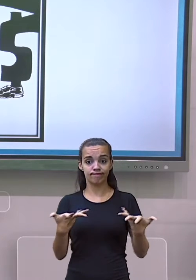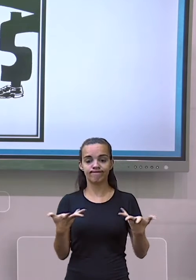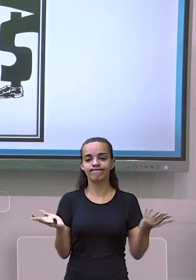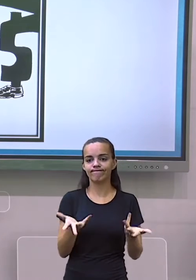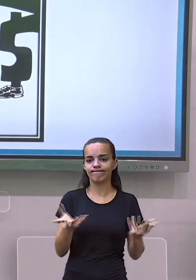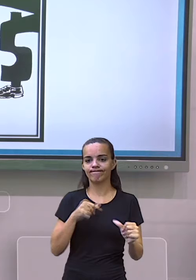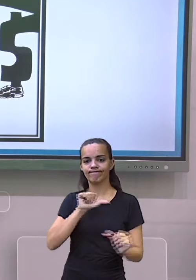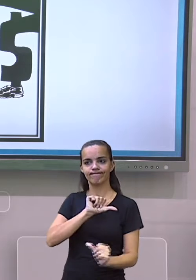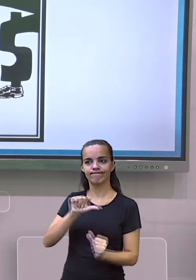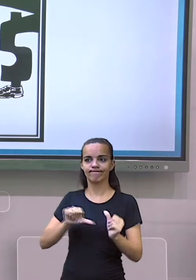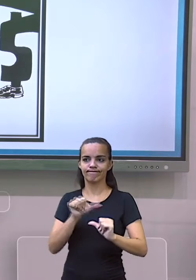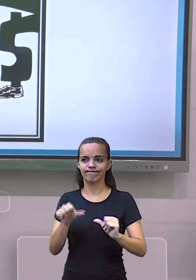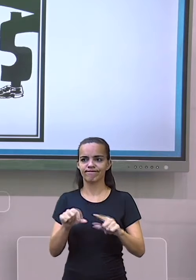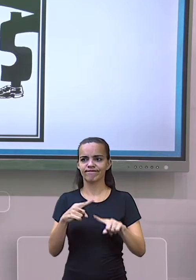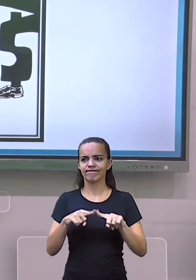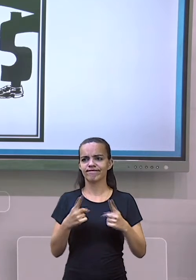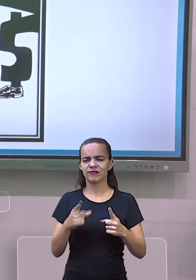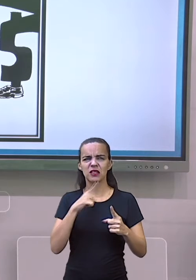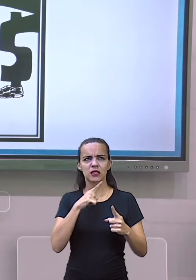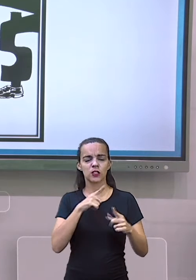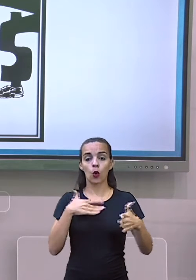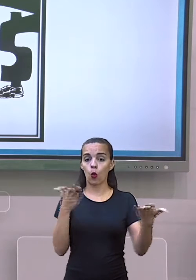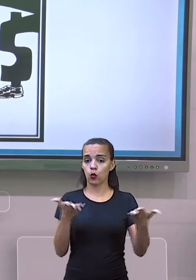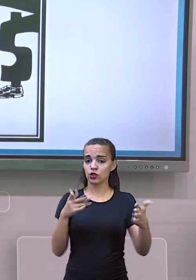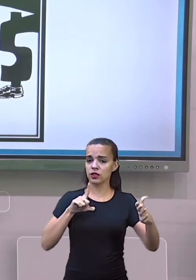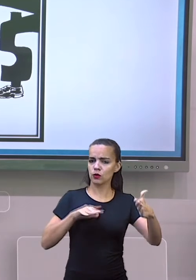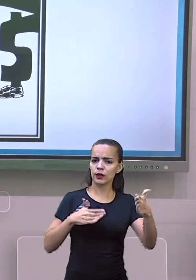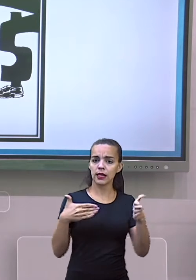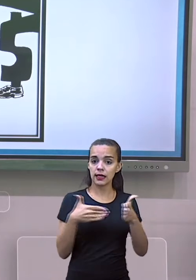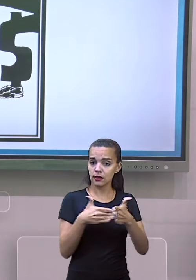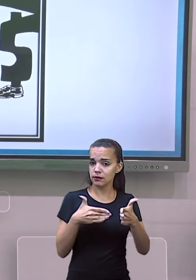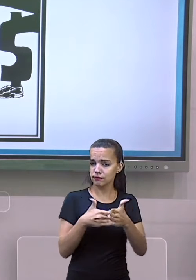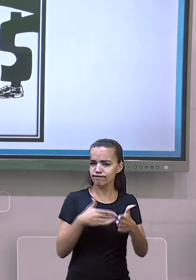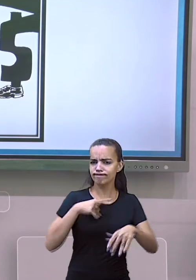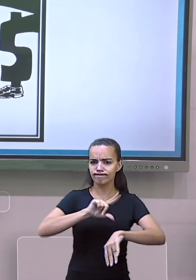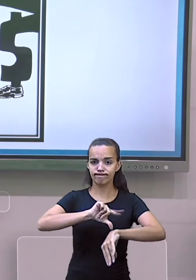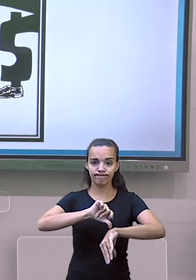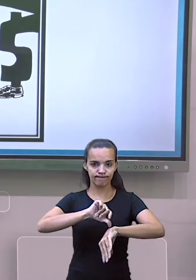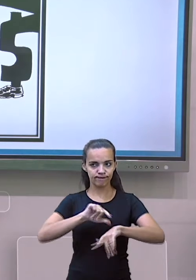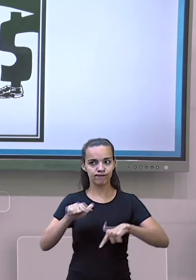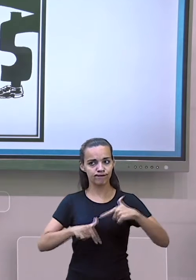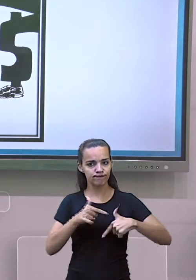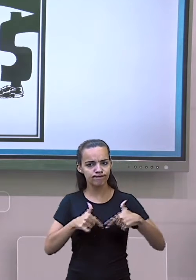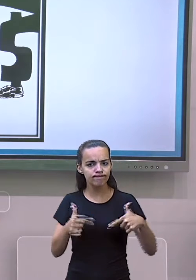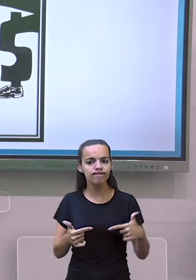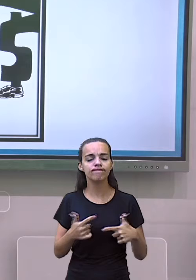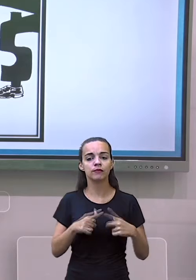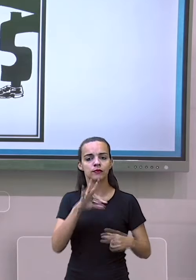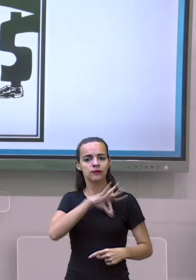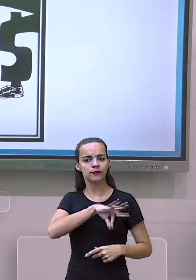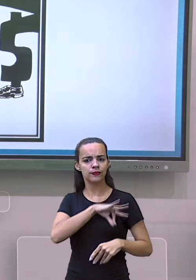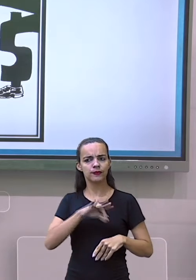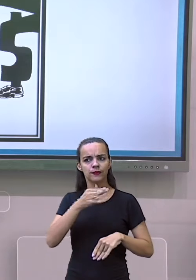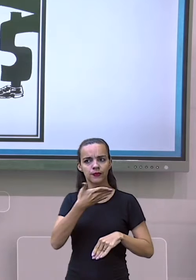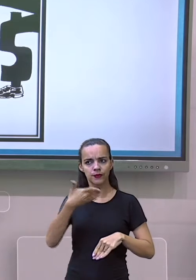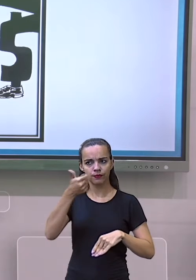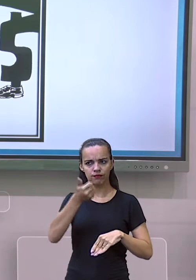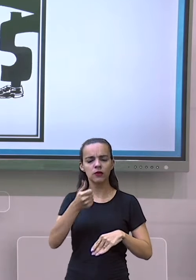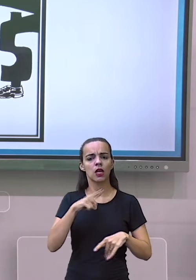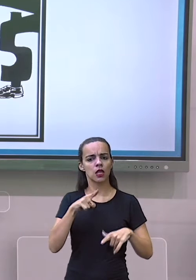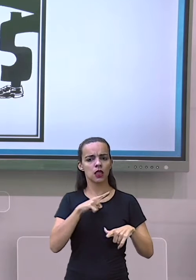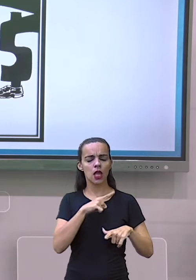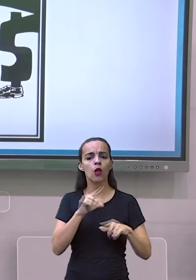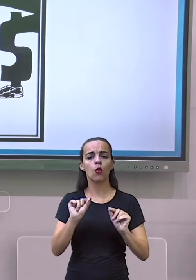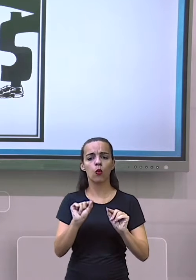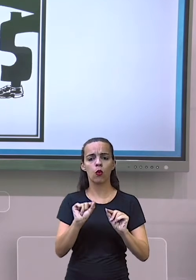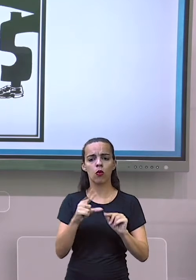garantiram limite de jornada de trabalho, um dia de descanso semanal, equipamento de